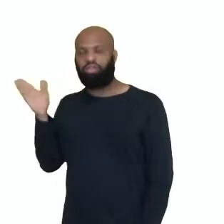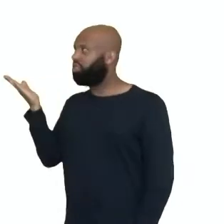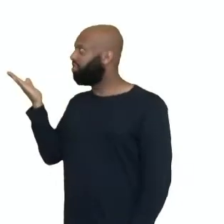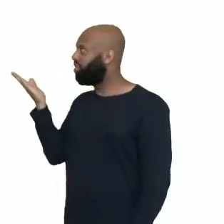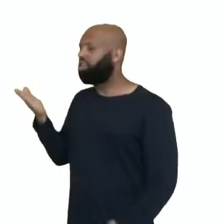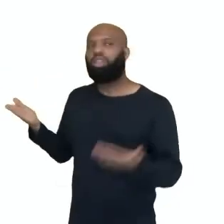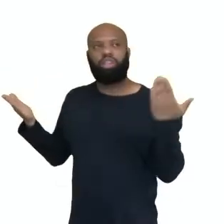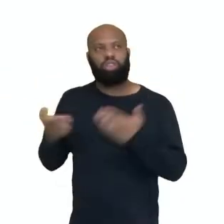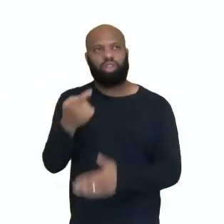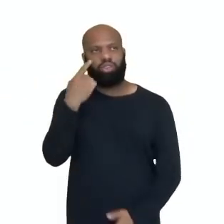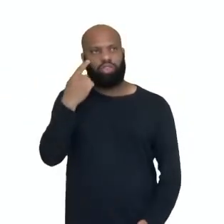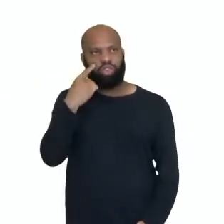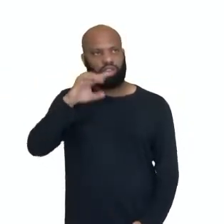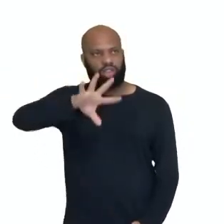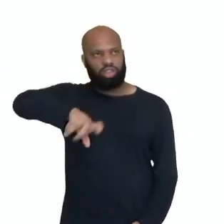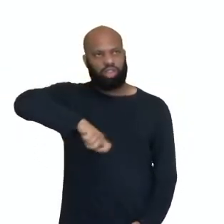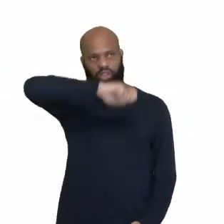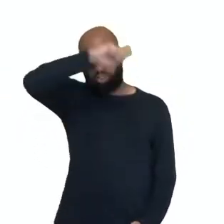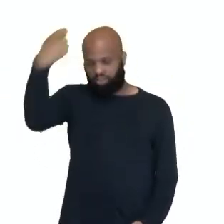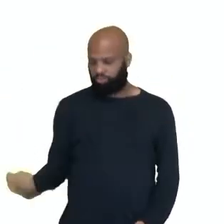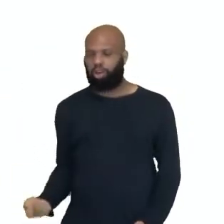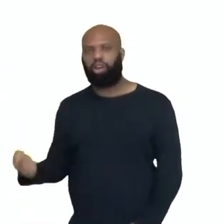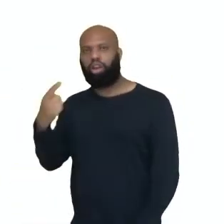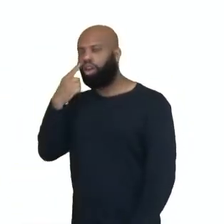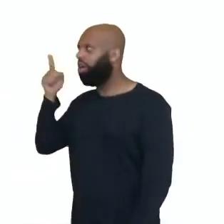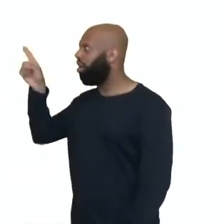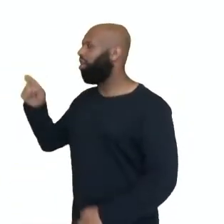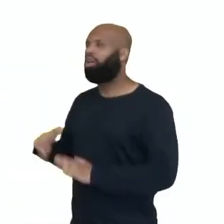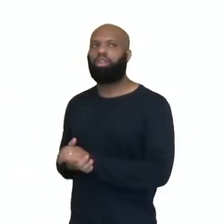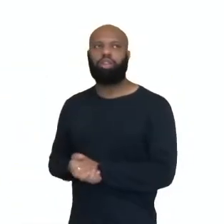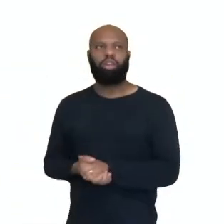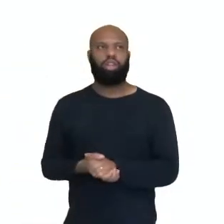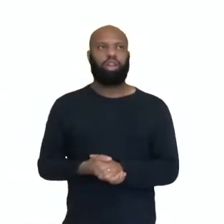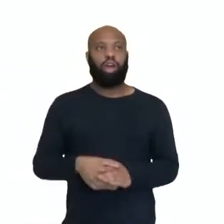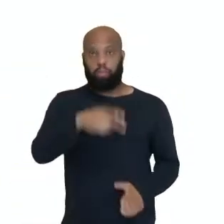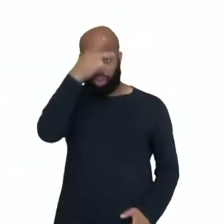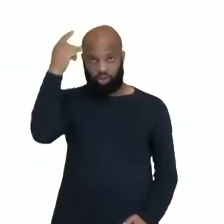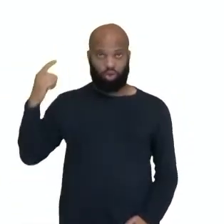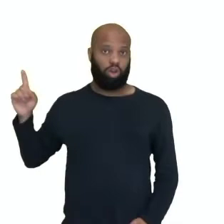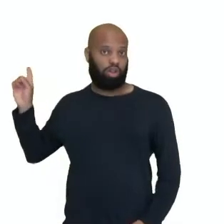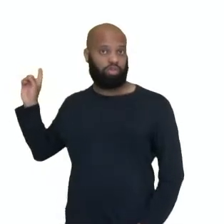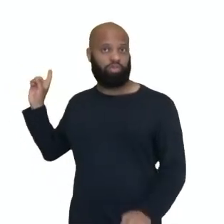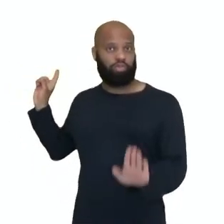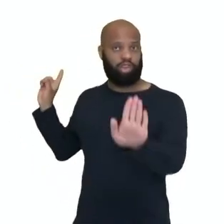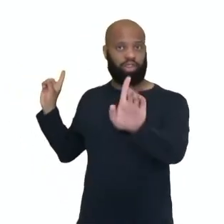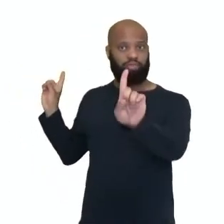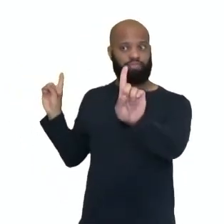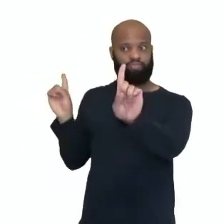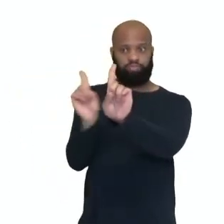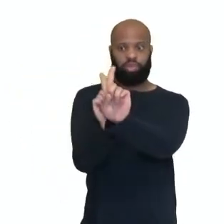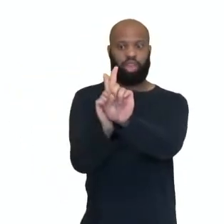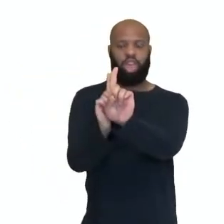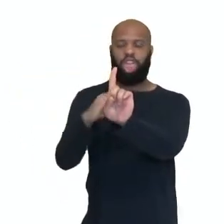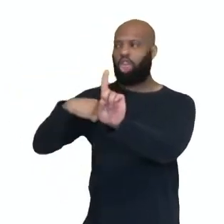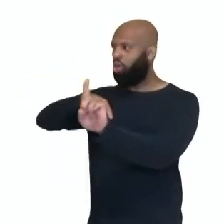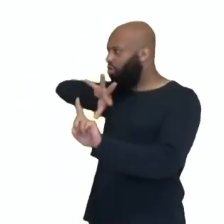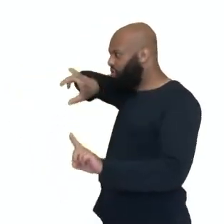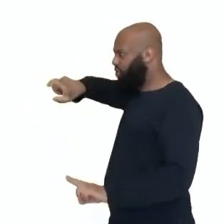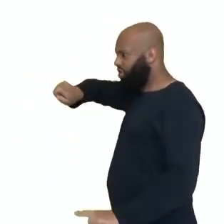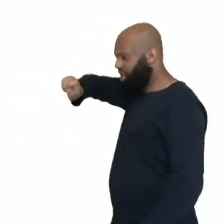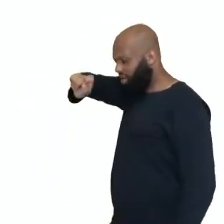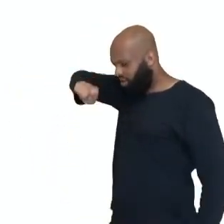igual nós conseguimos ver aqui pela imagem. Então, meu oponente vem para me atacar pelas costas, eu agarro,